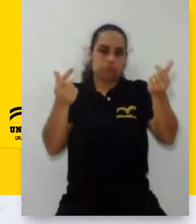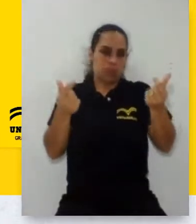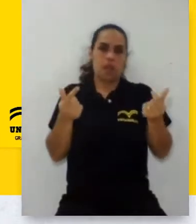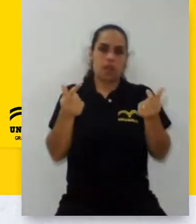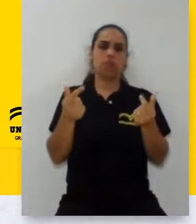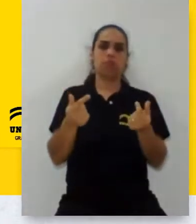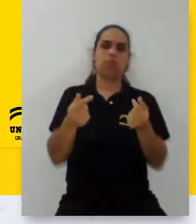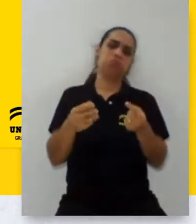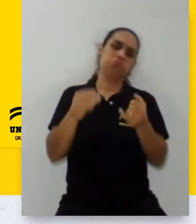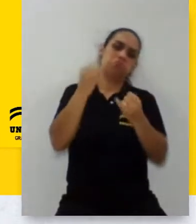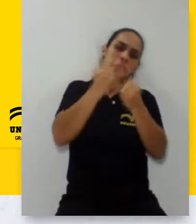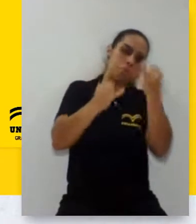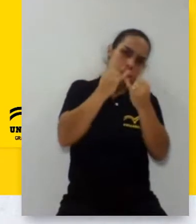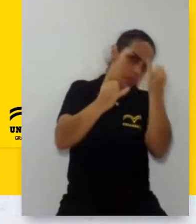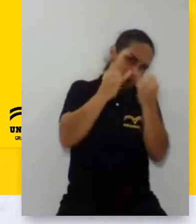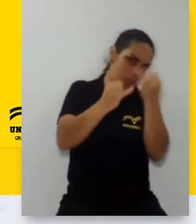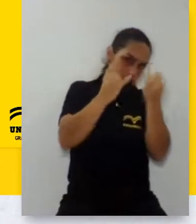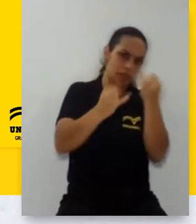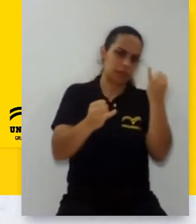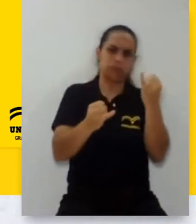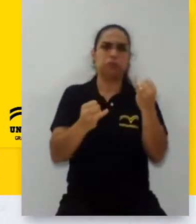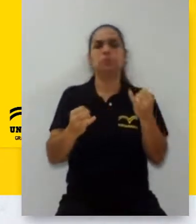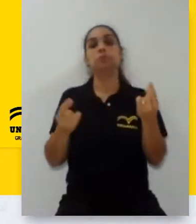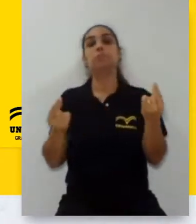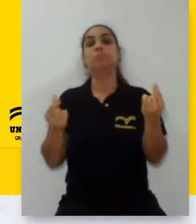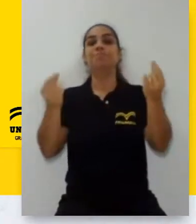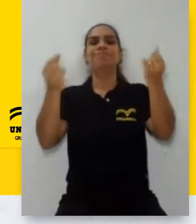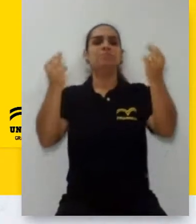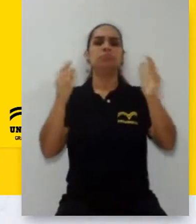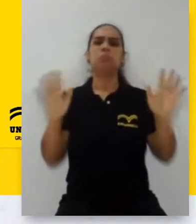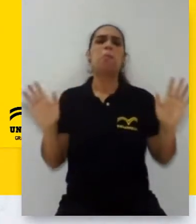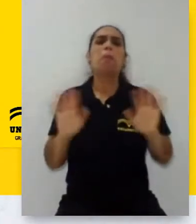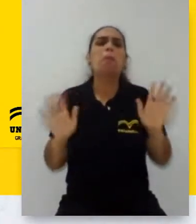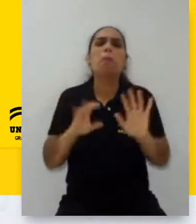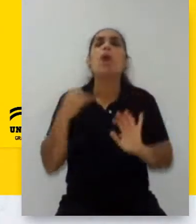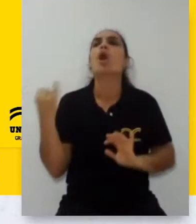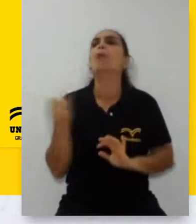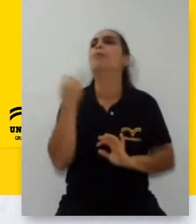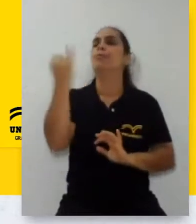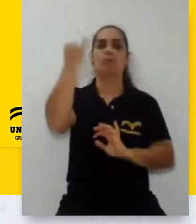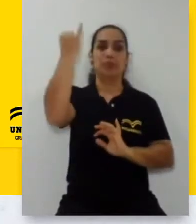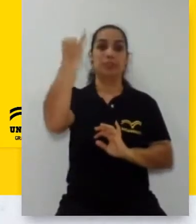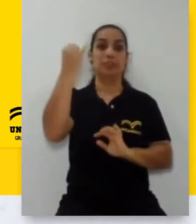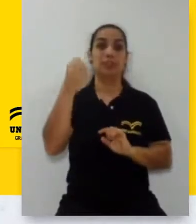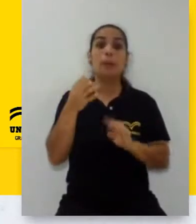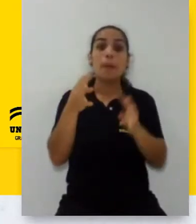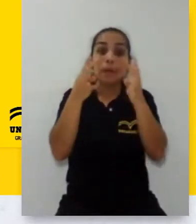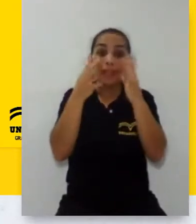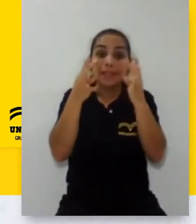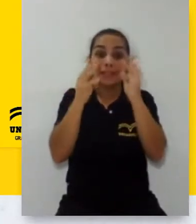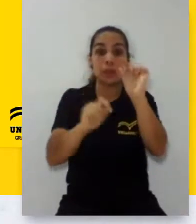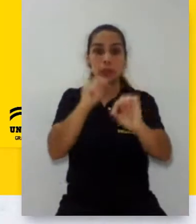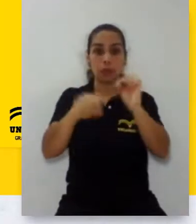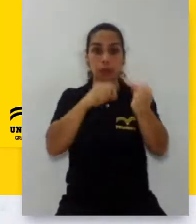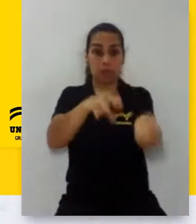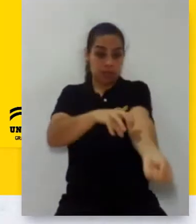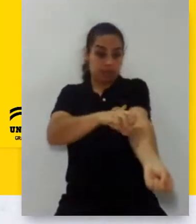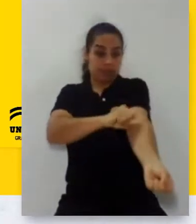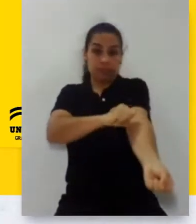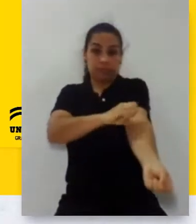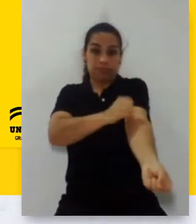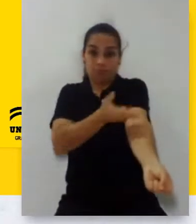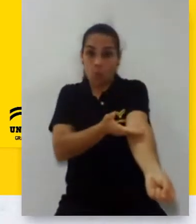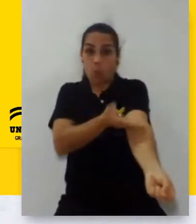assunto nesse momento, nós temos que a pressão alta é a principal causa que leva à morte. Depois, o uso de